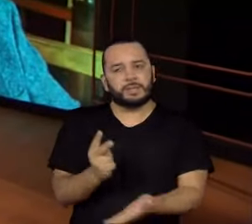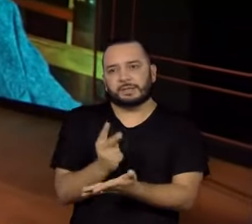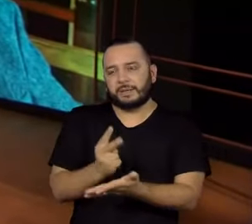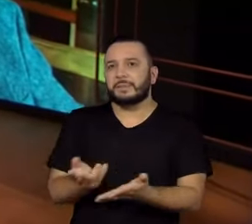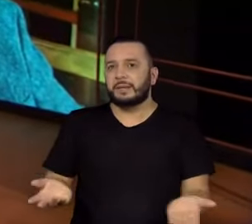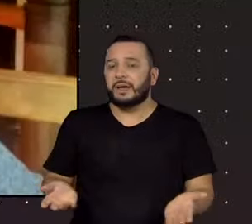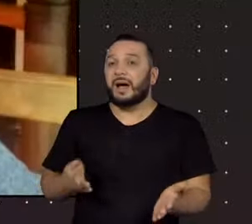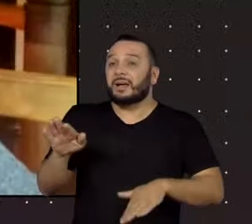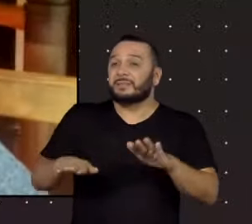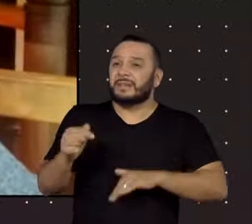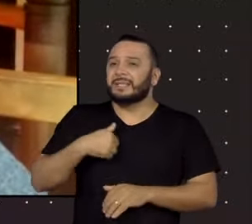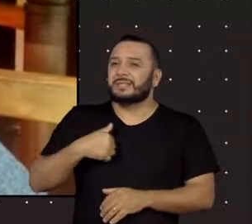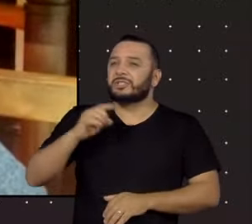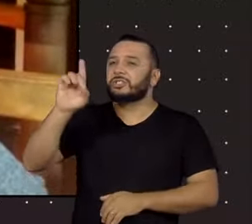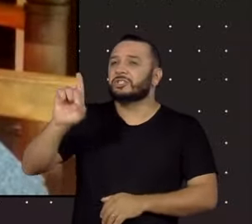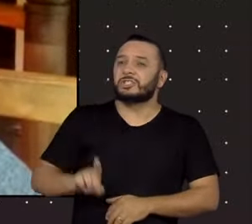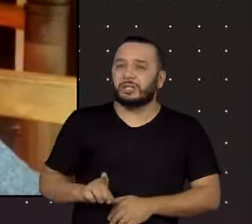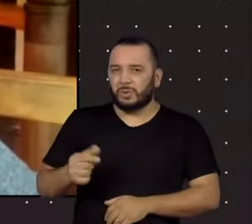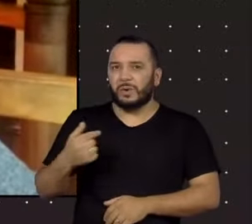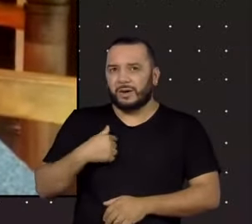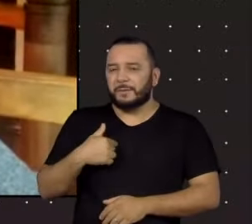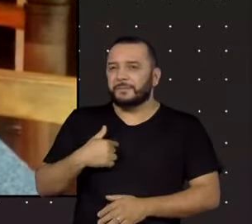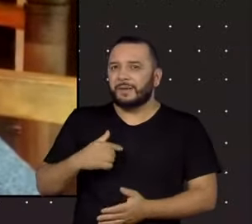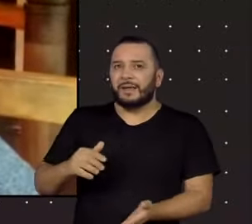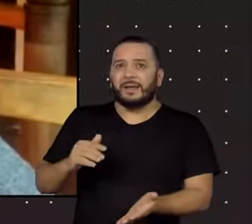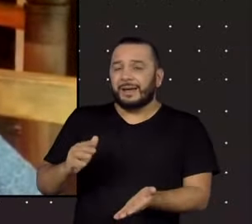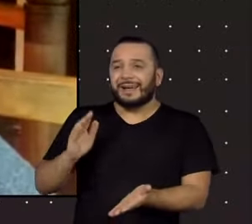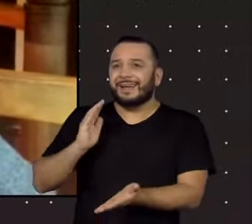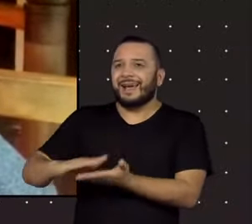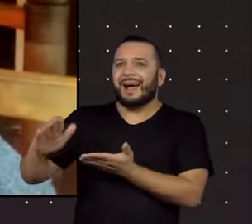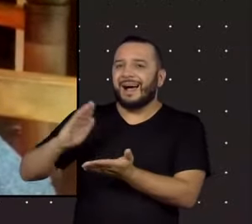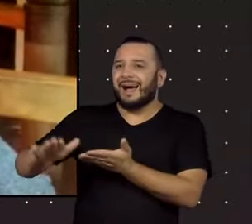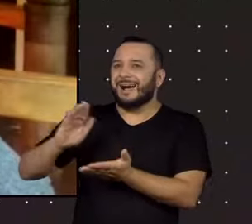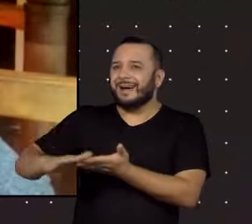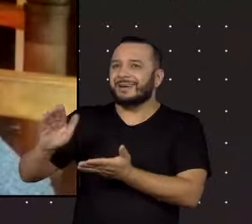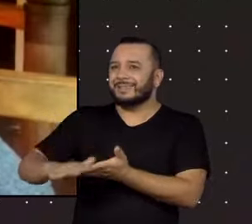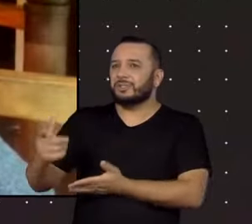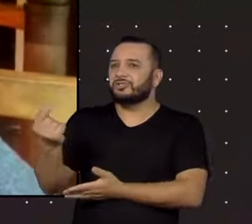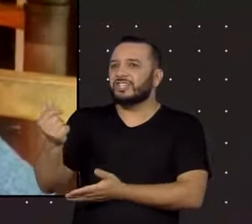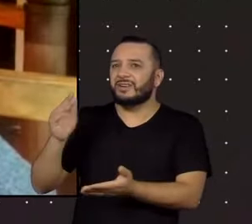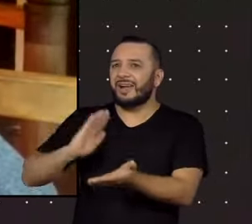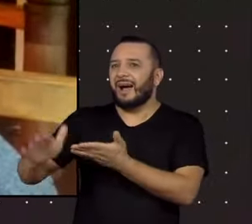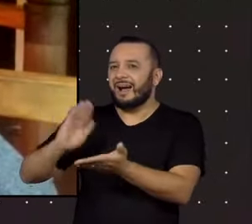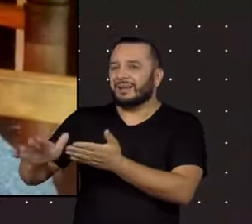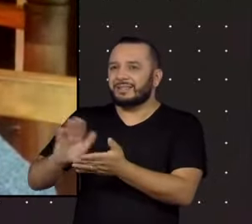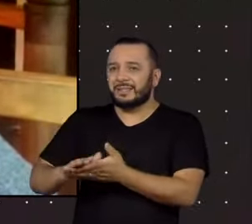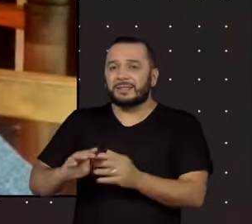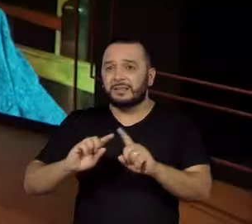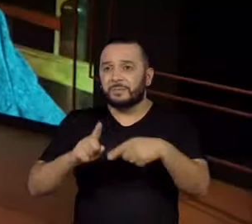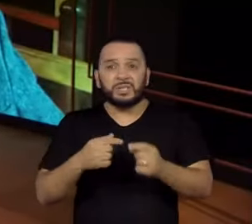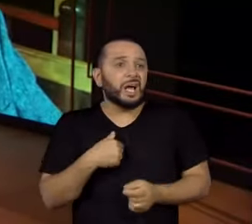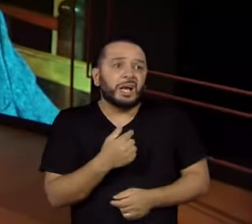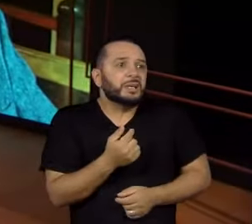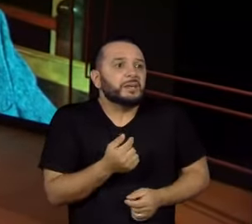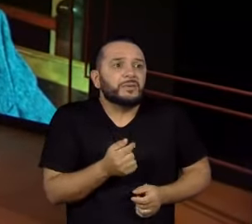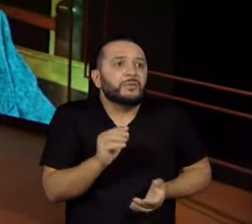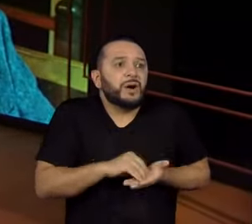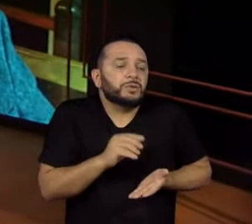gastam mais dinheiro na produção do filme, na hora de fazer a música não tem mais grana, tem que fazer milagre para dar certo,